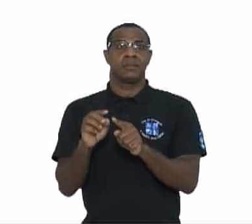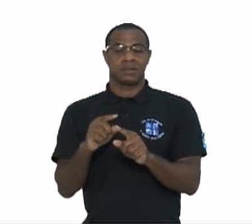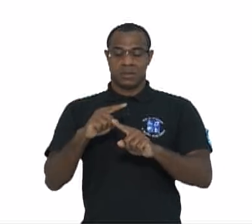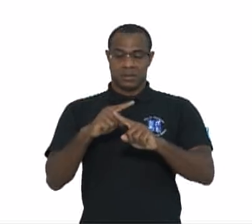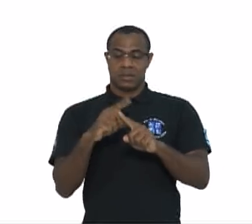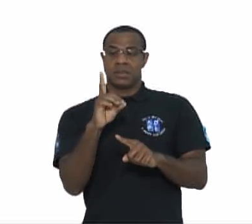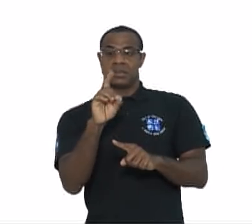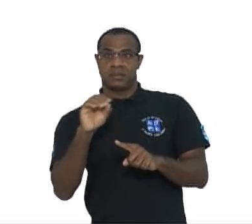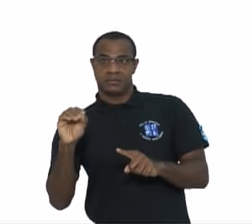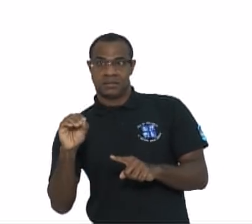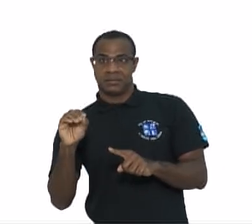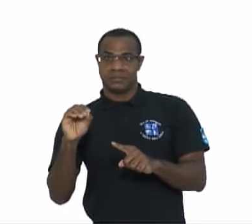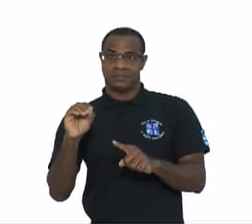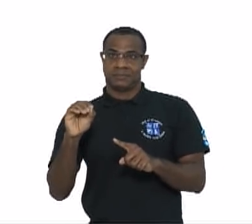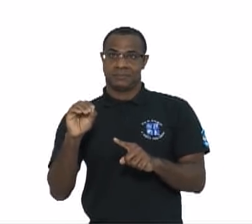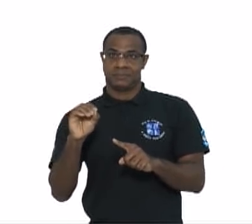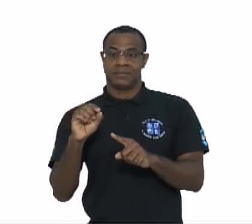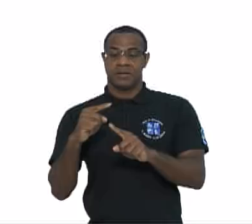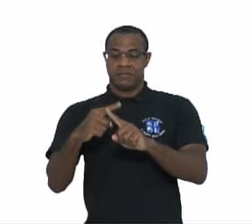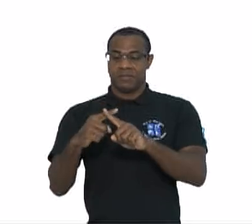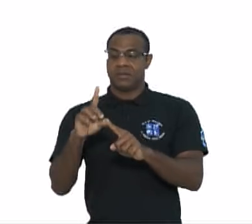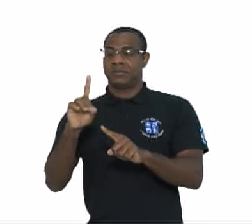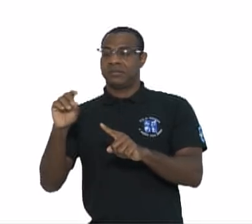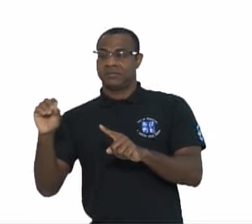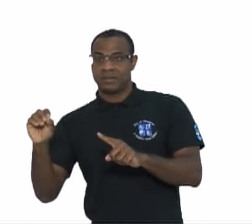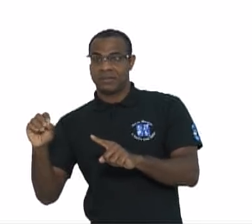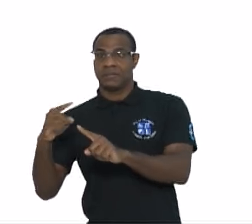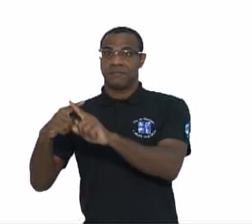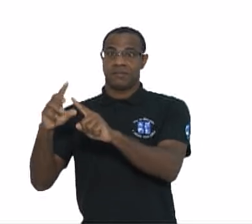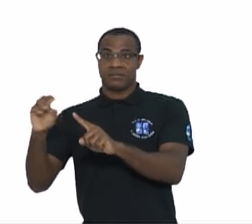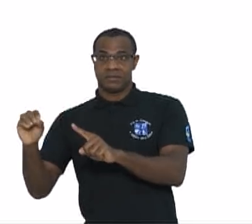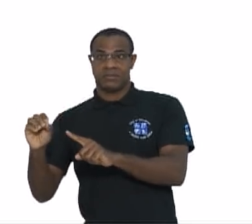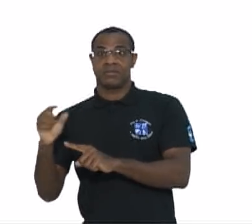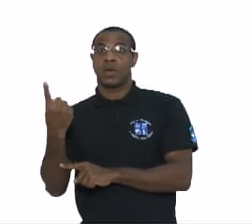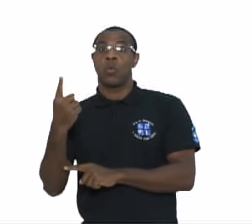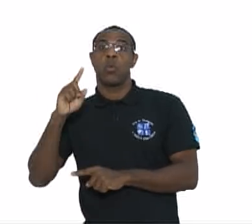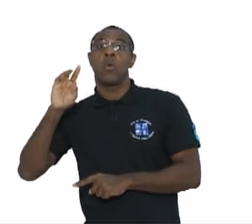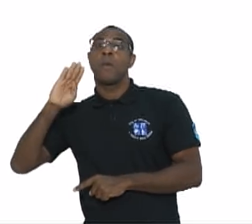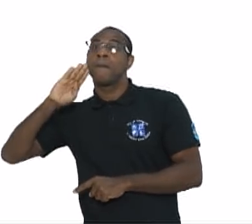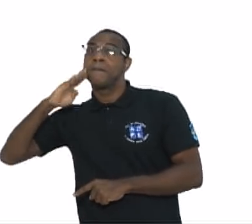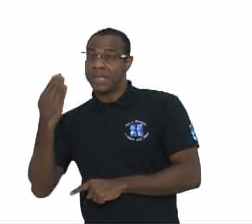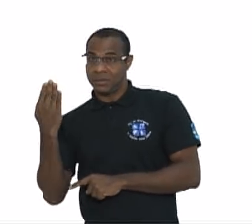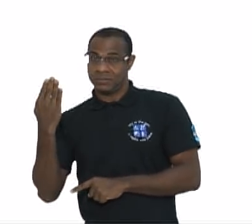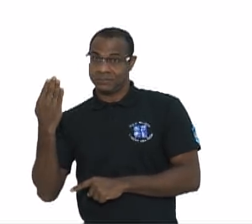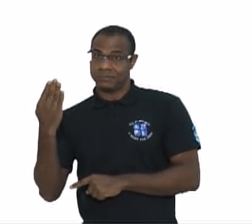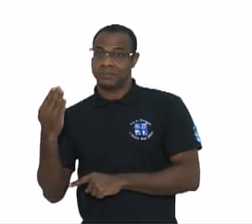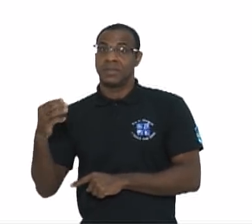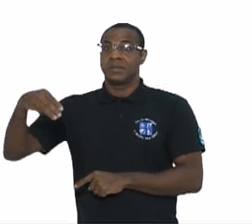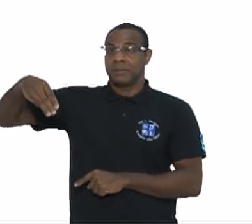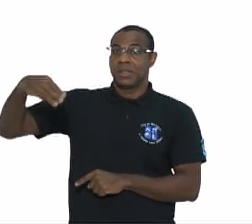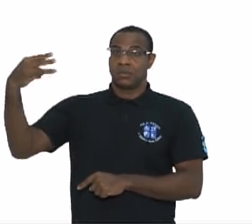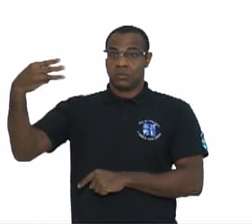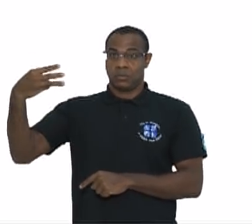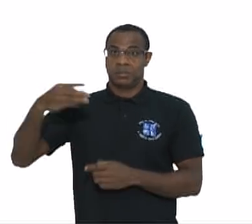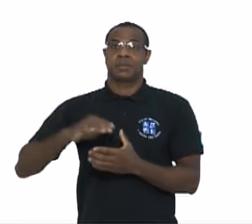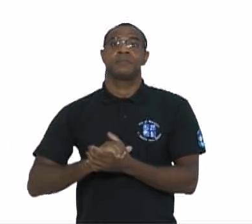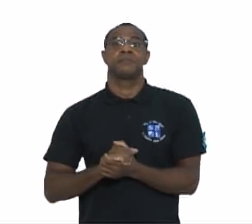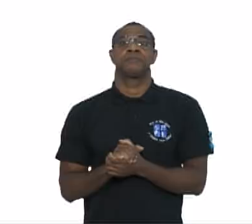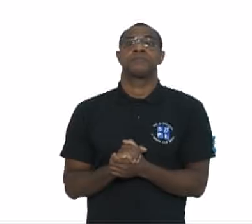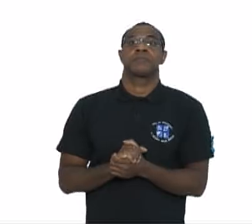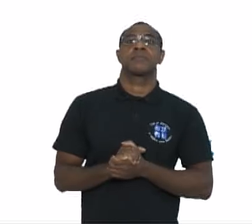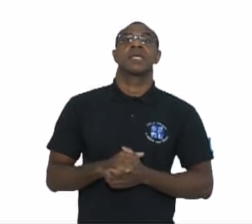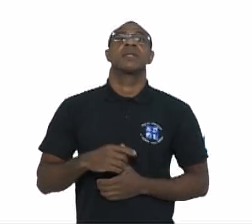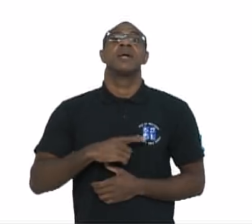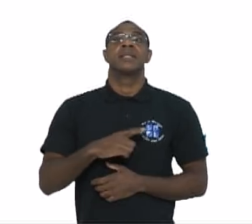1 milhão de metro cúbico. O decâmetro, nós temos a medida das dimensões